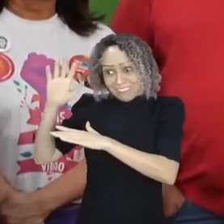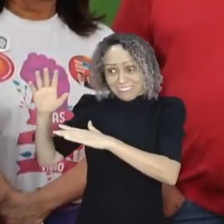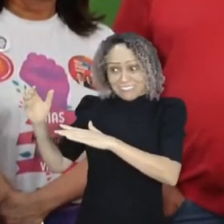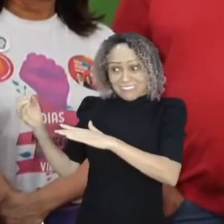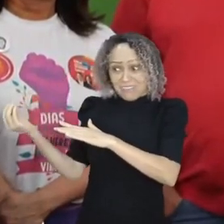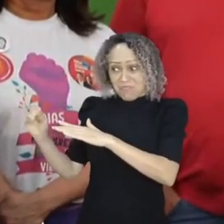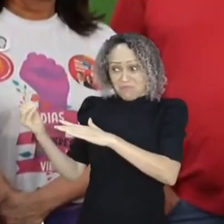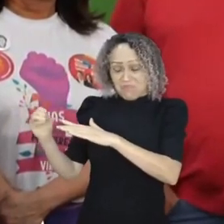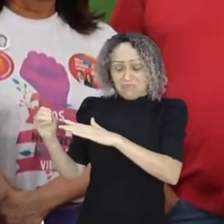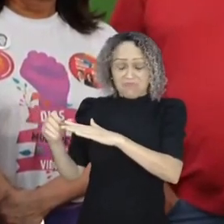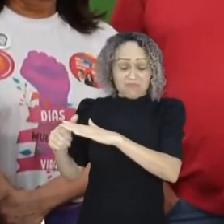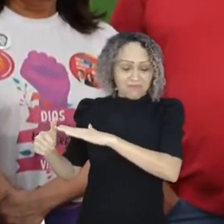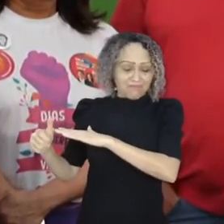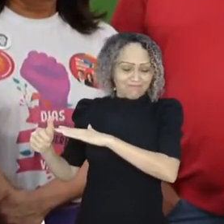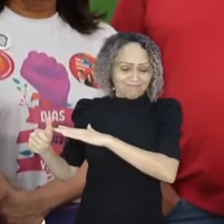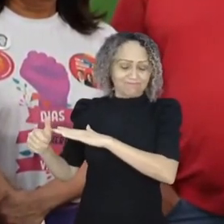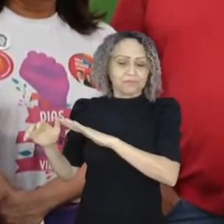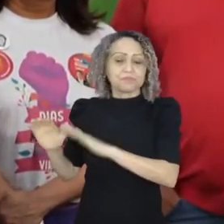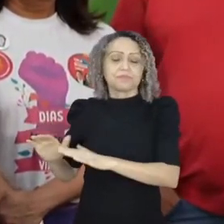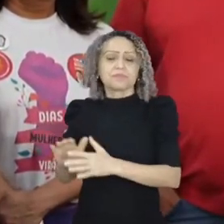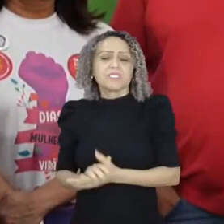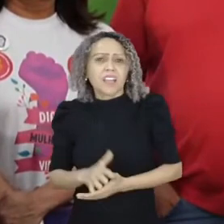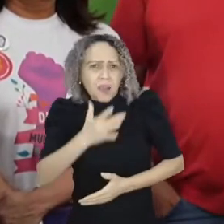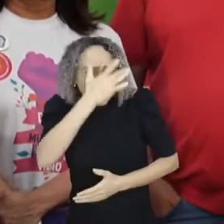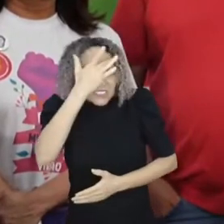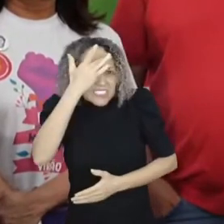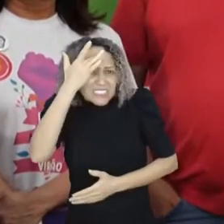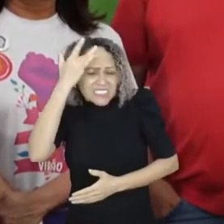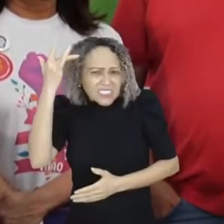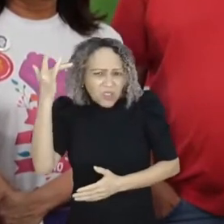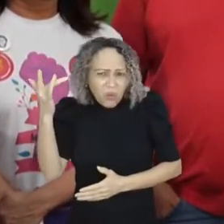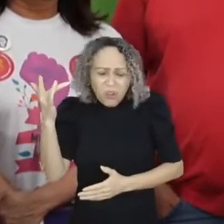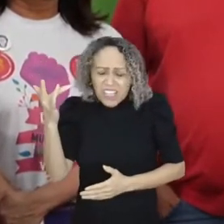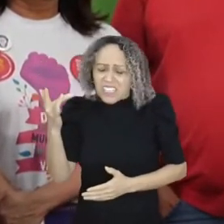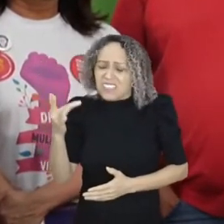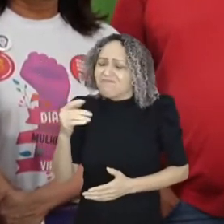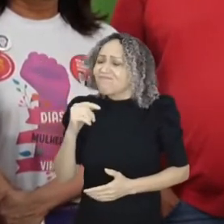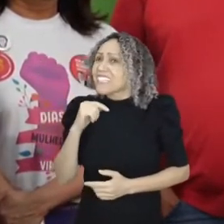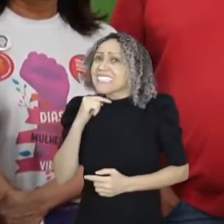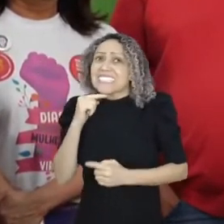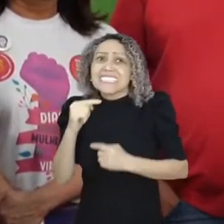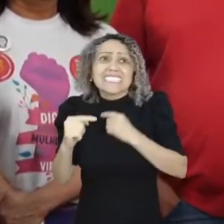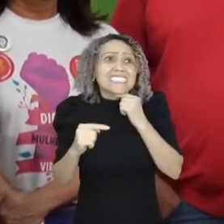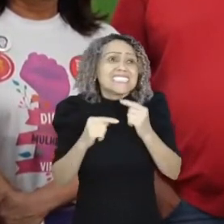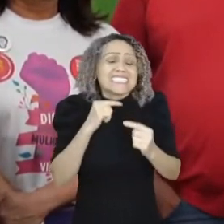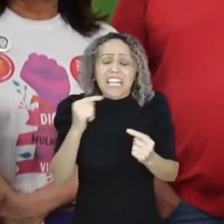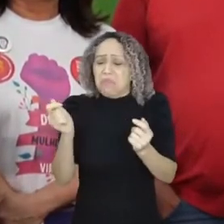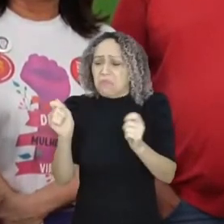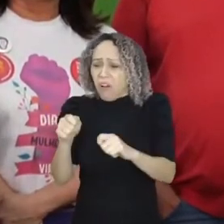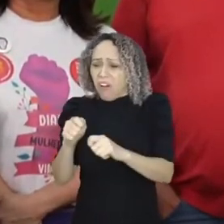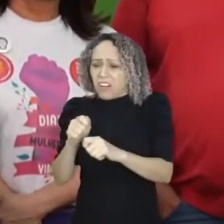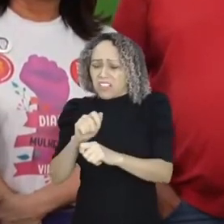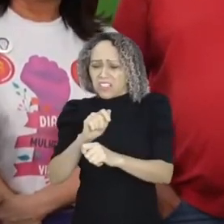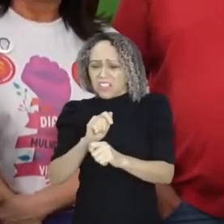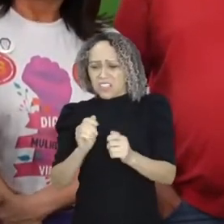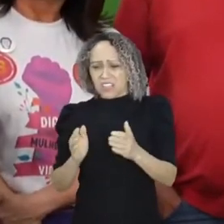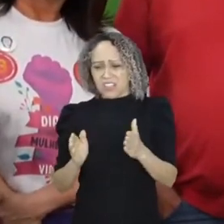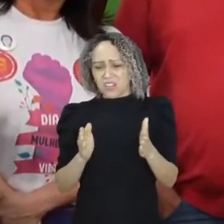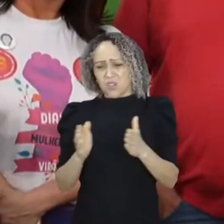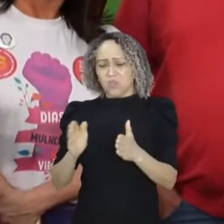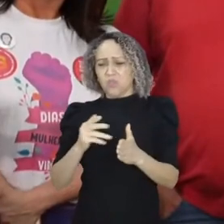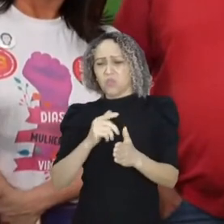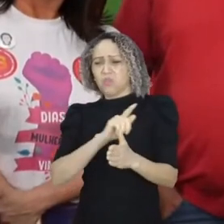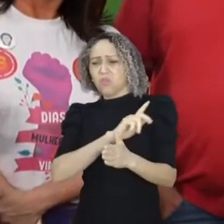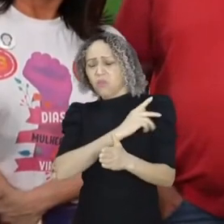com seriedade. Você vira vítima da mentira que você contou. Sabe, você fica